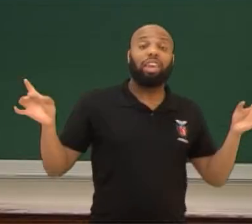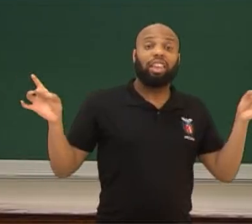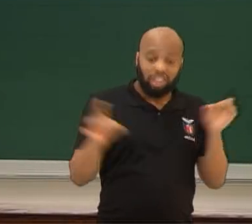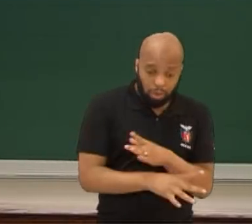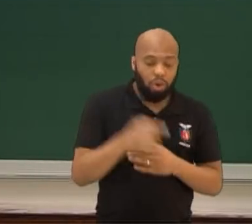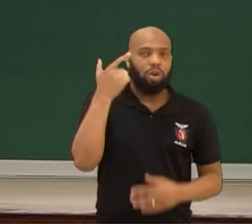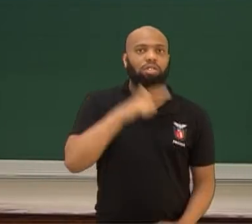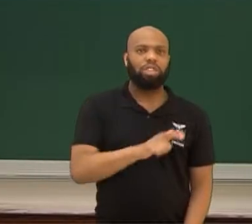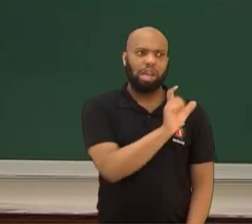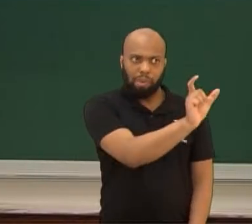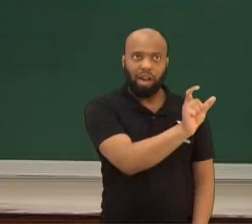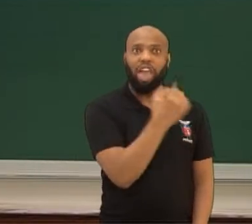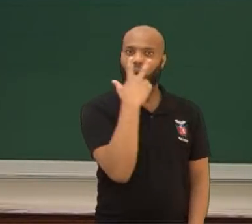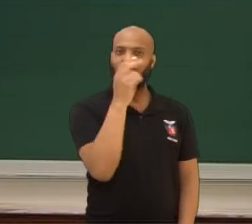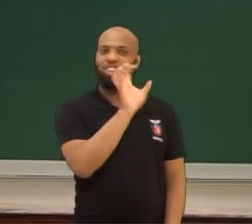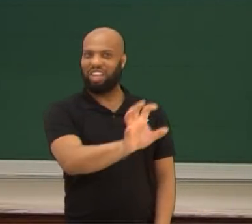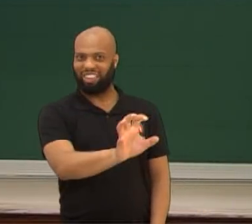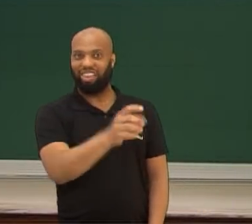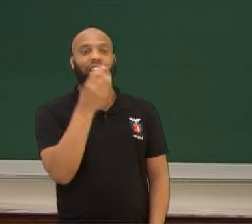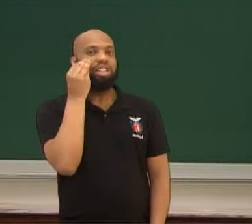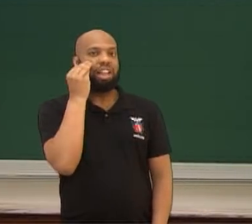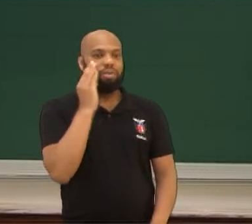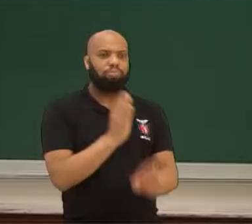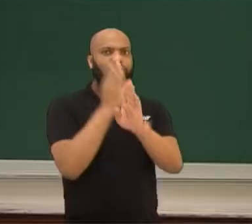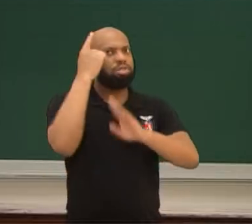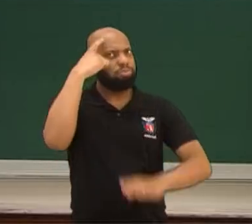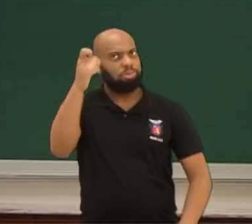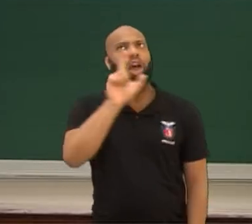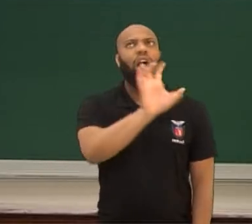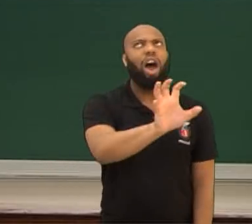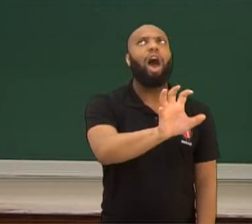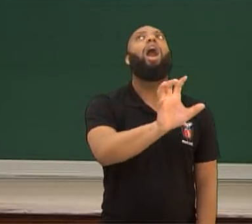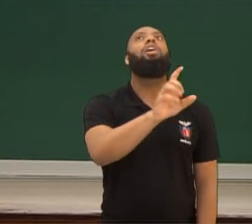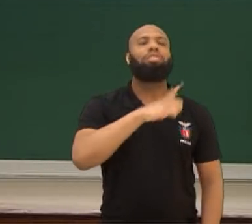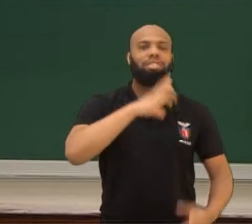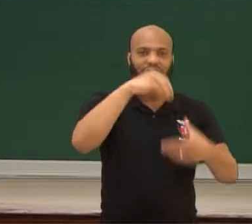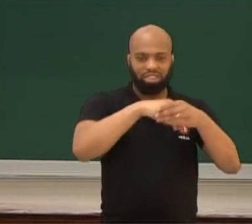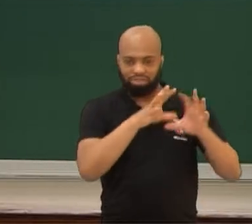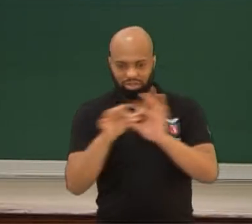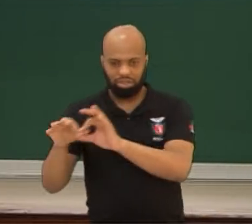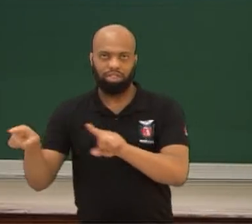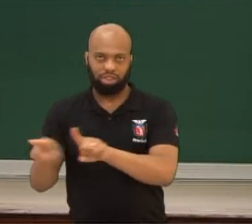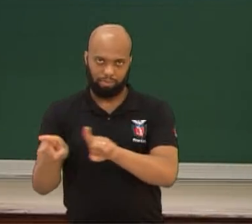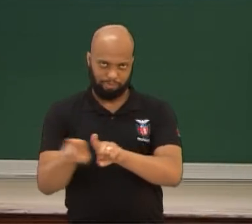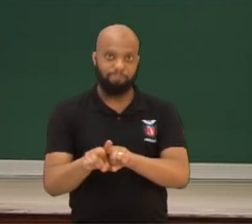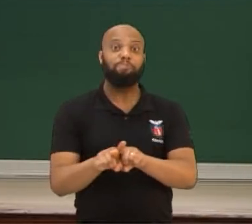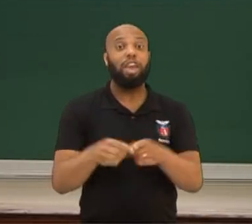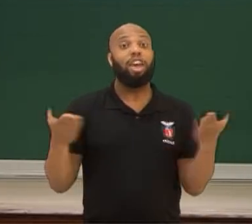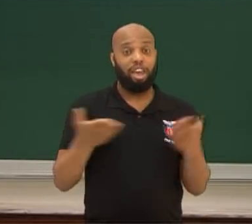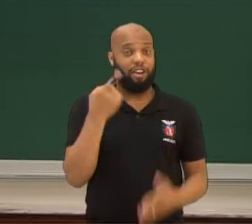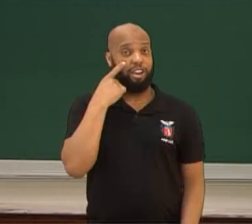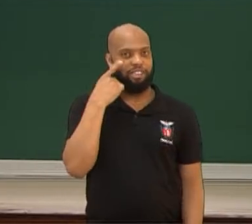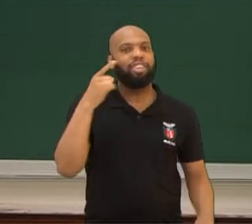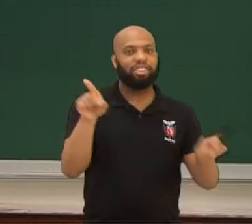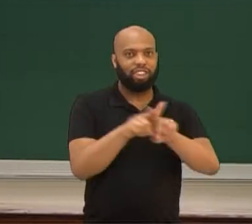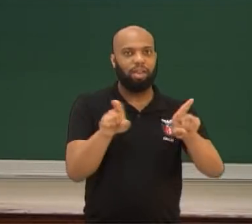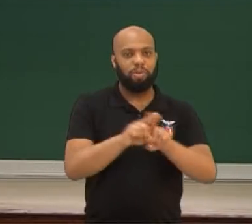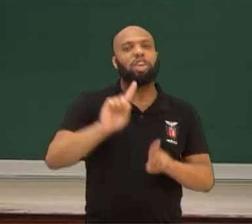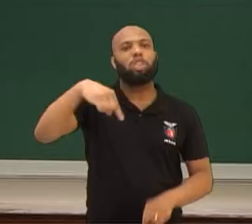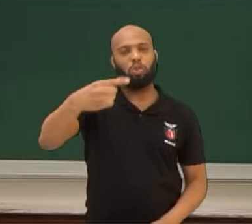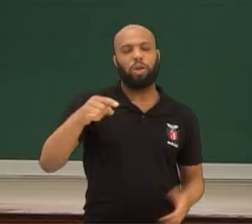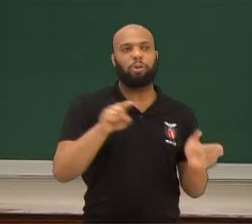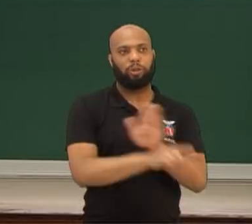fazer inferências, de tentar adivinhar ali o significado dentro de um contexto, dentro de um enunciado. E é isso que a gente vai ver agora, né, no